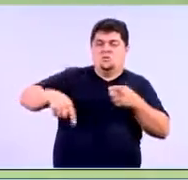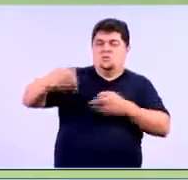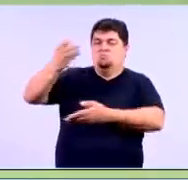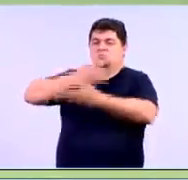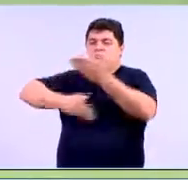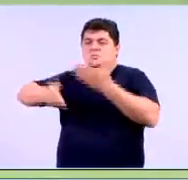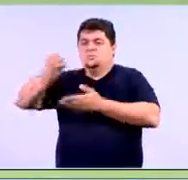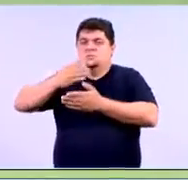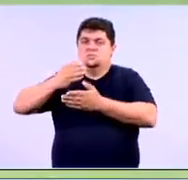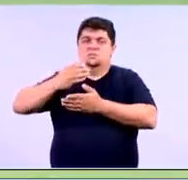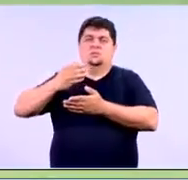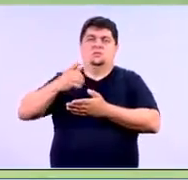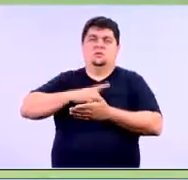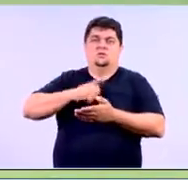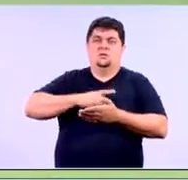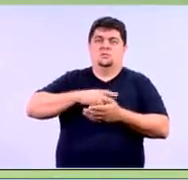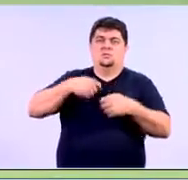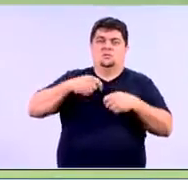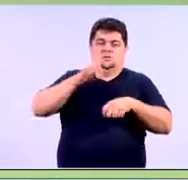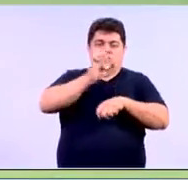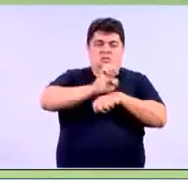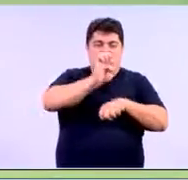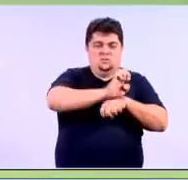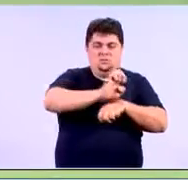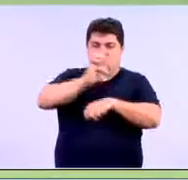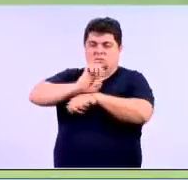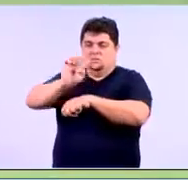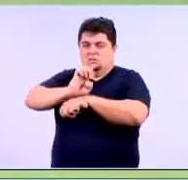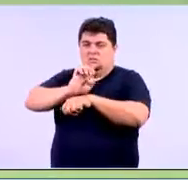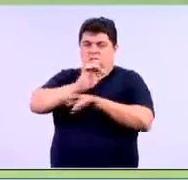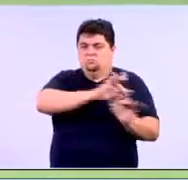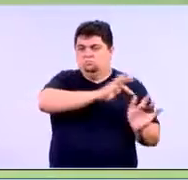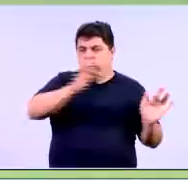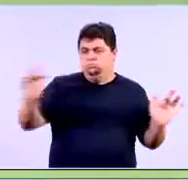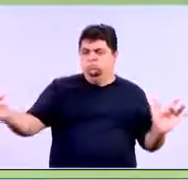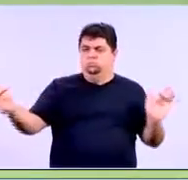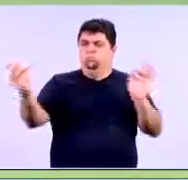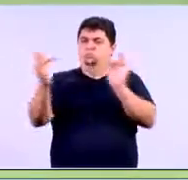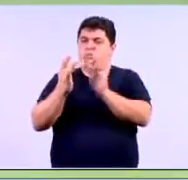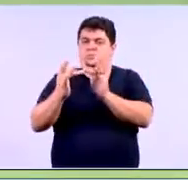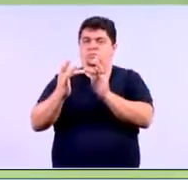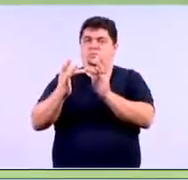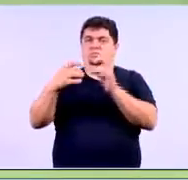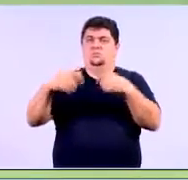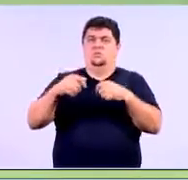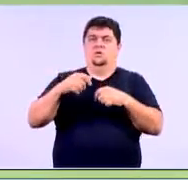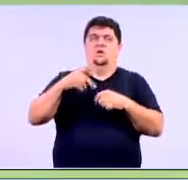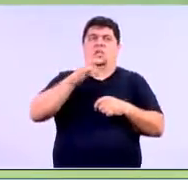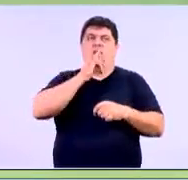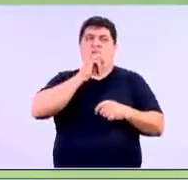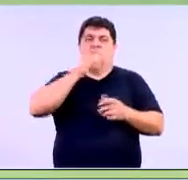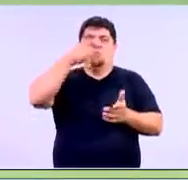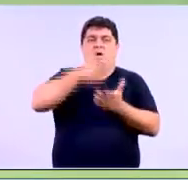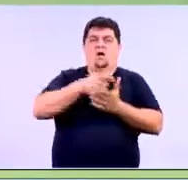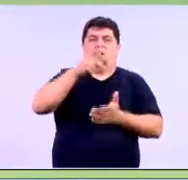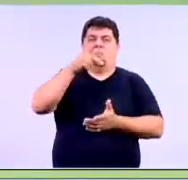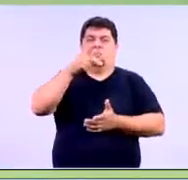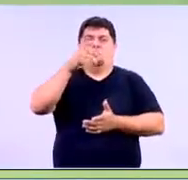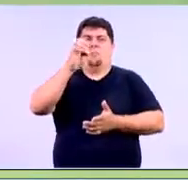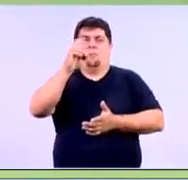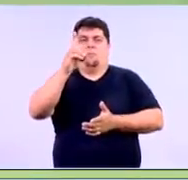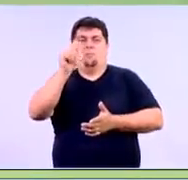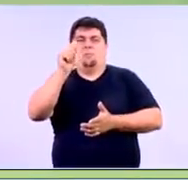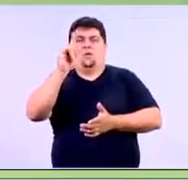meio de tributos interestaduais ou intermunicipais, ressalvadas a cobrança de pedágio